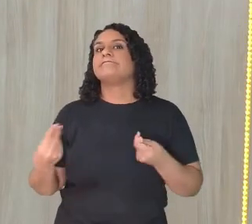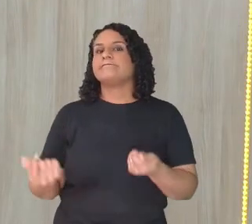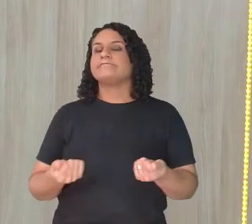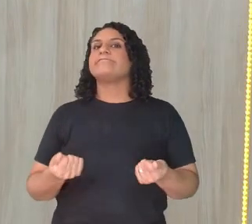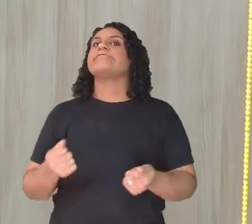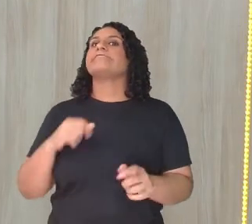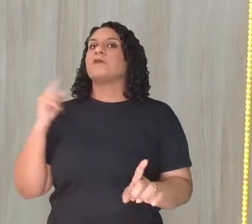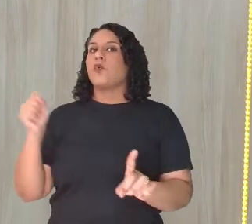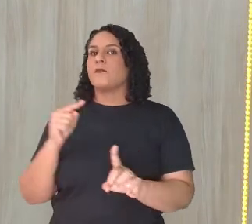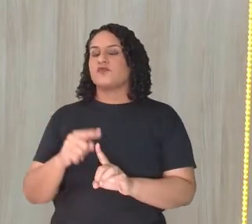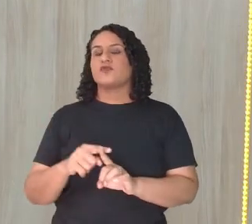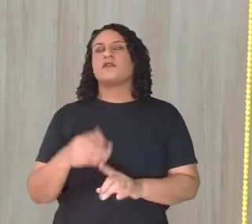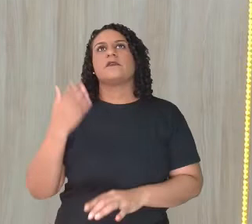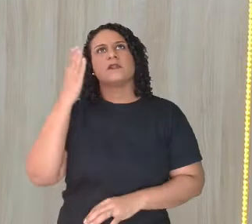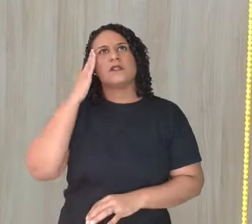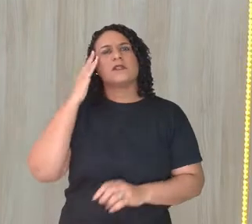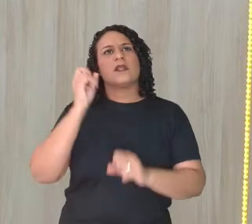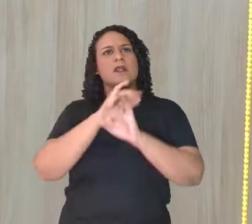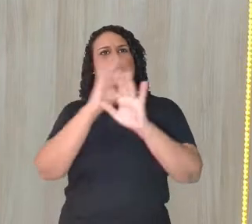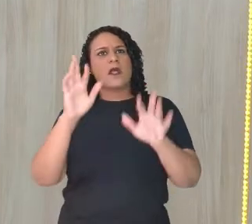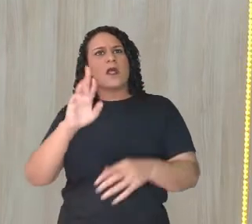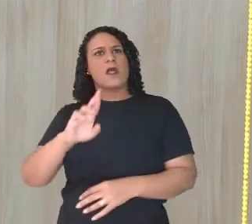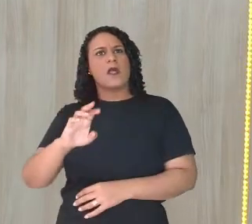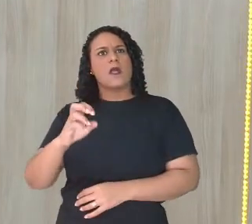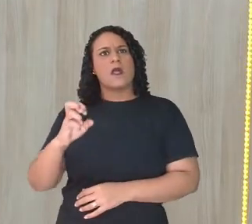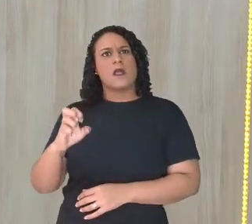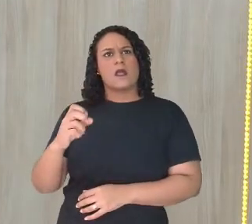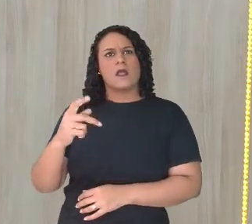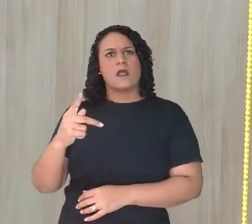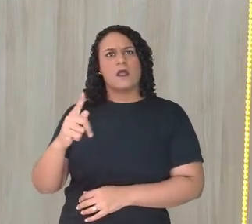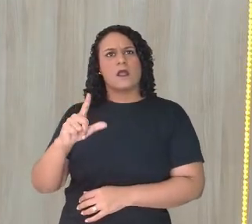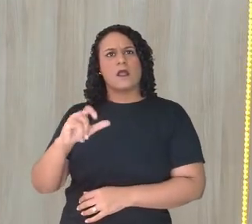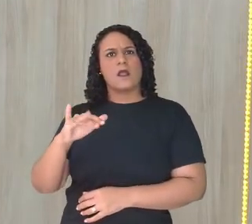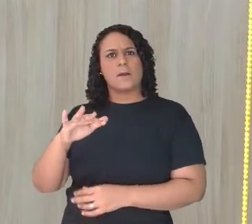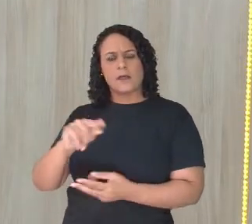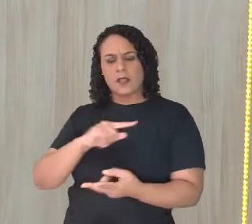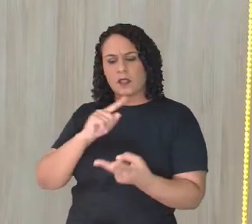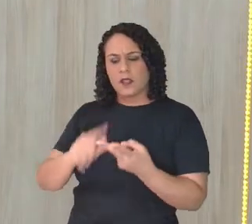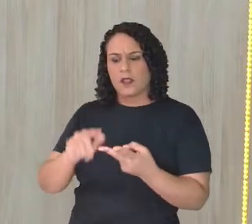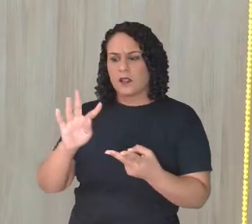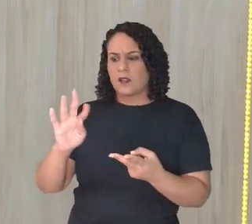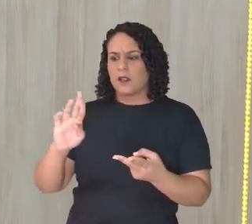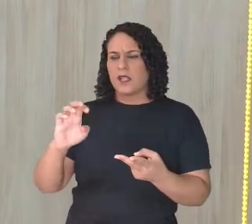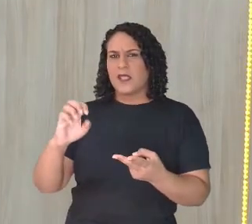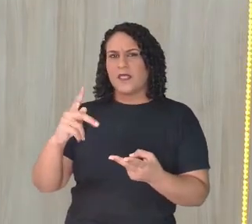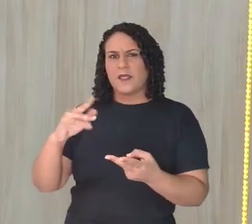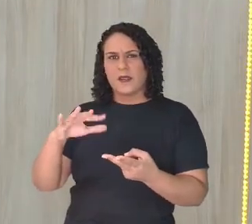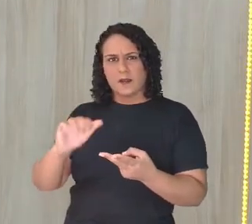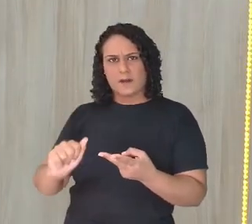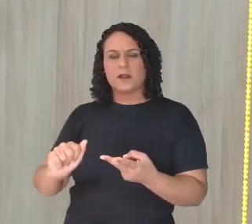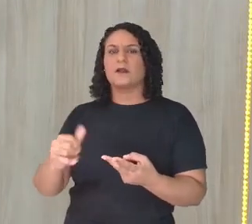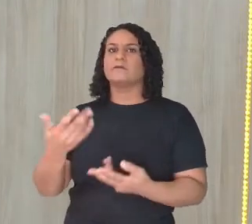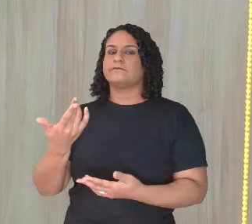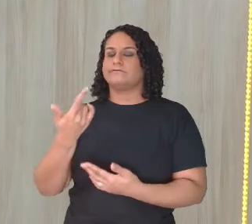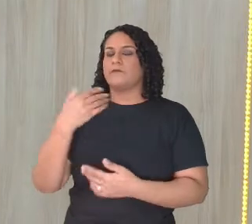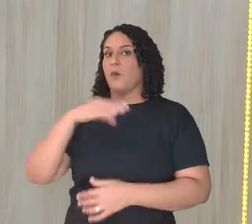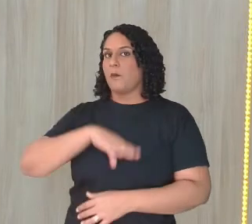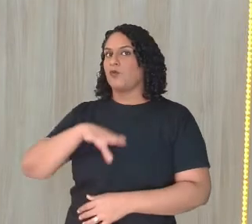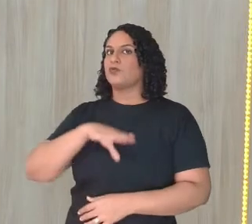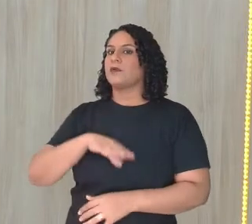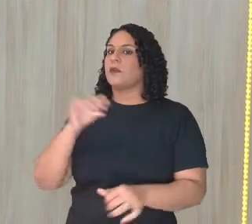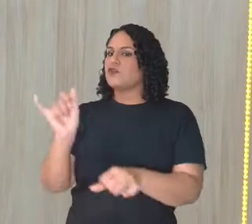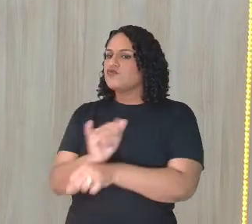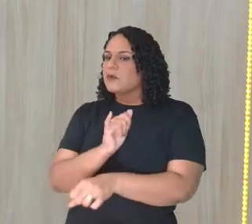essa missão da gente entender o que é tréplica, o que é réplica, como fazer, como iniciar. A língua portuguesa te dá estratégias, né? A língua portuguesa vai te